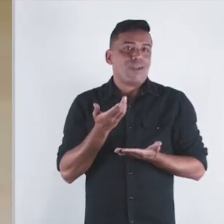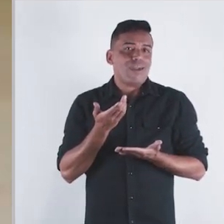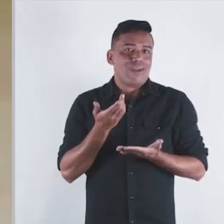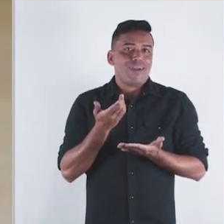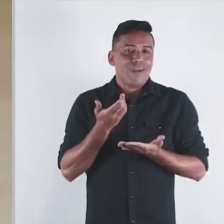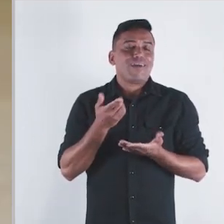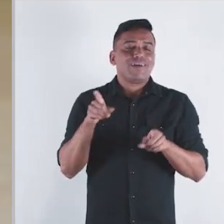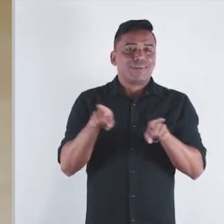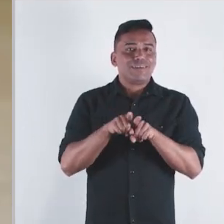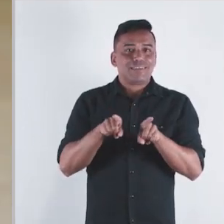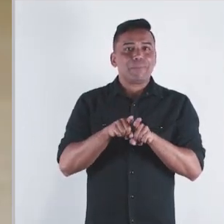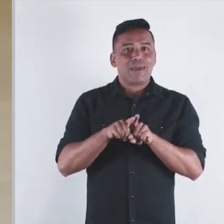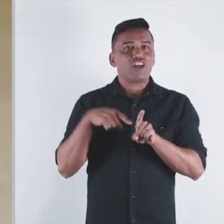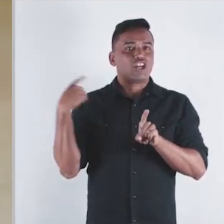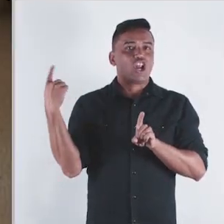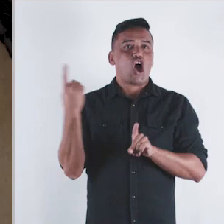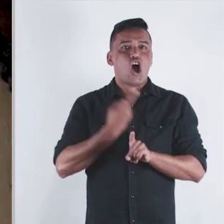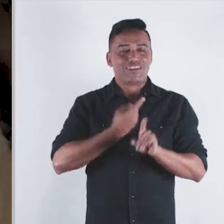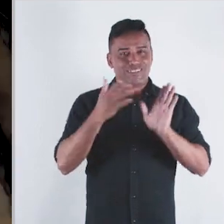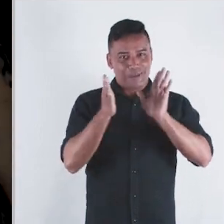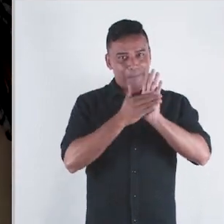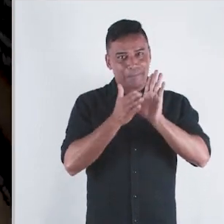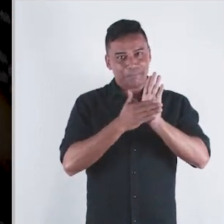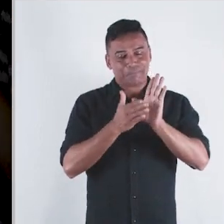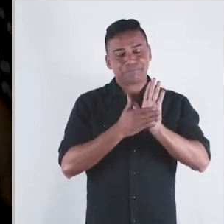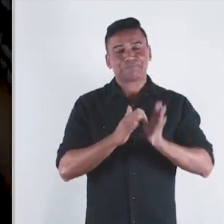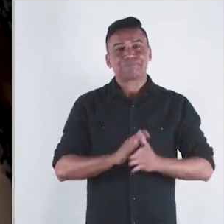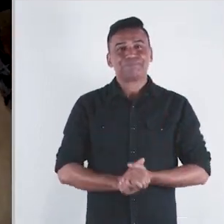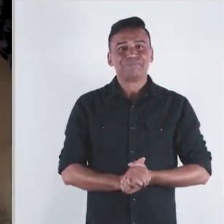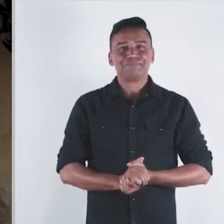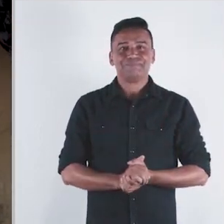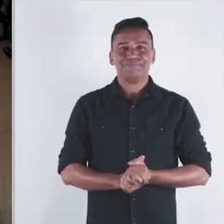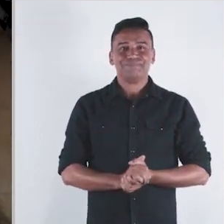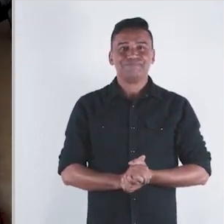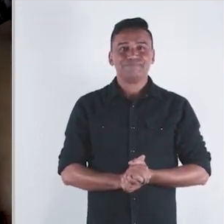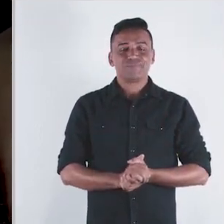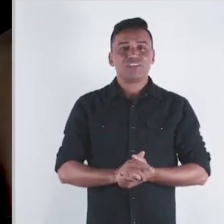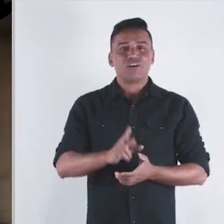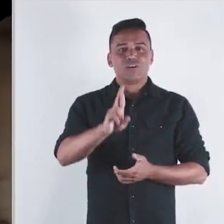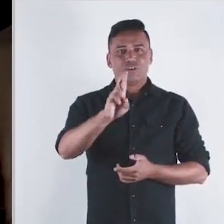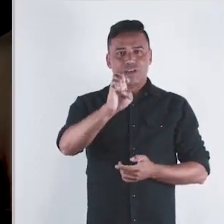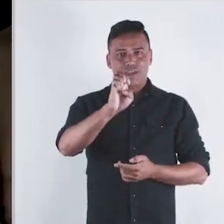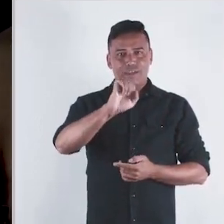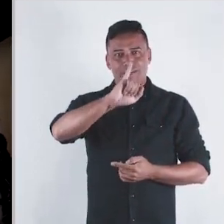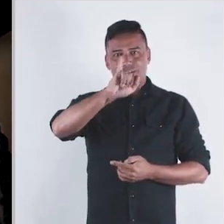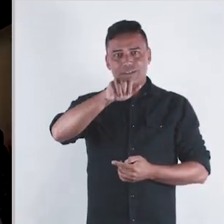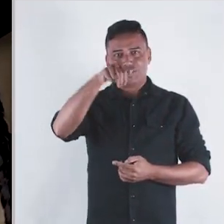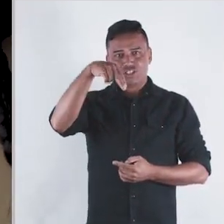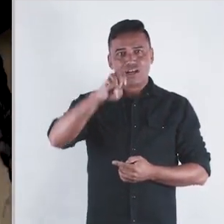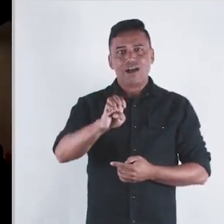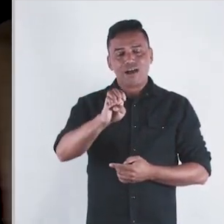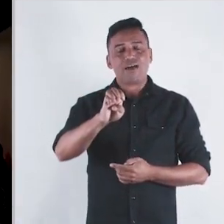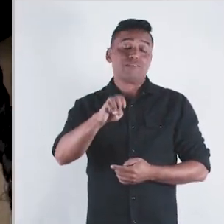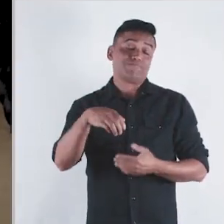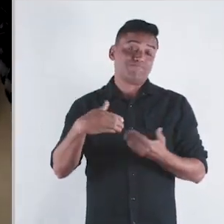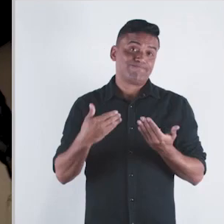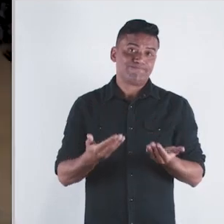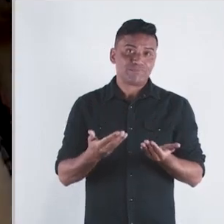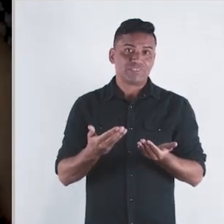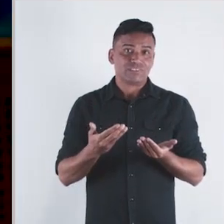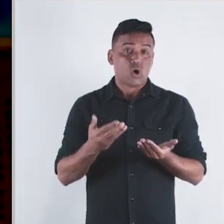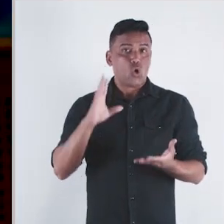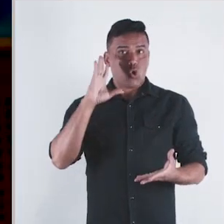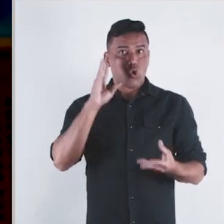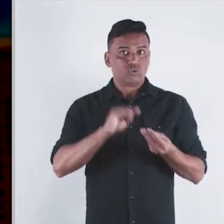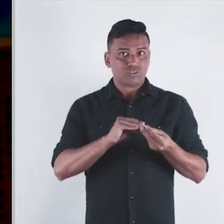Esse também é o nosso portal. Rejane, então, devido a essa